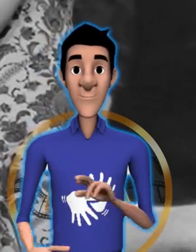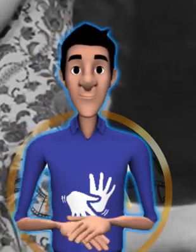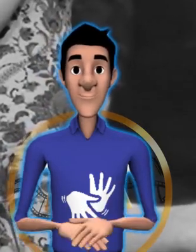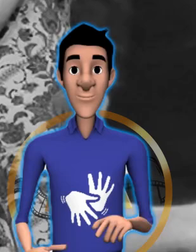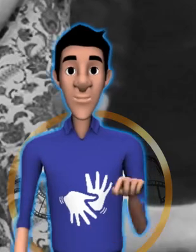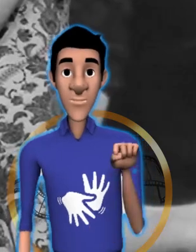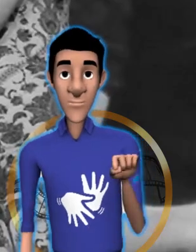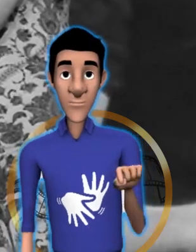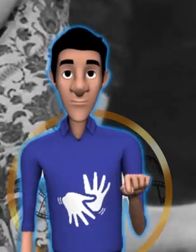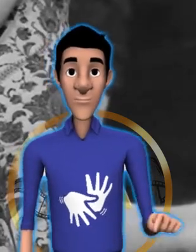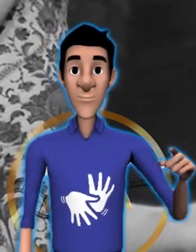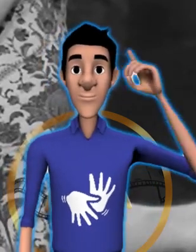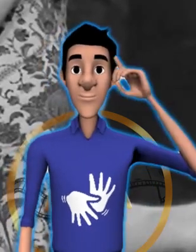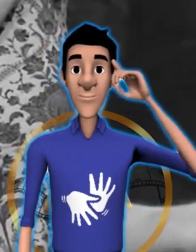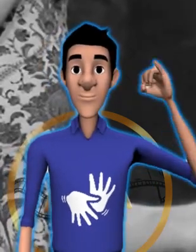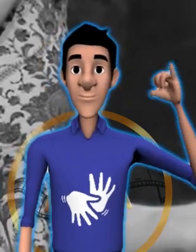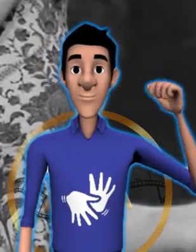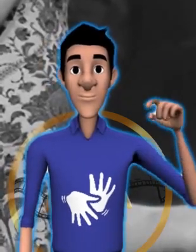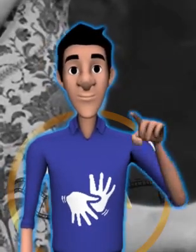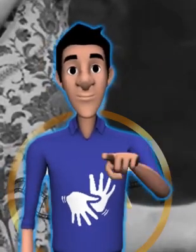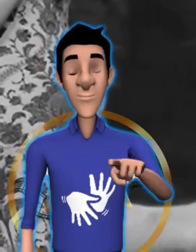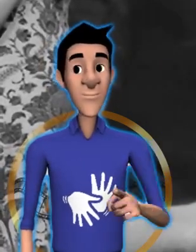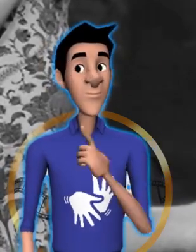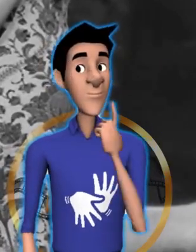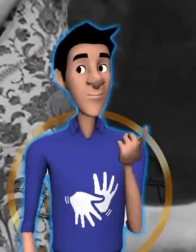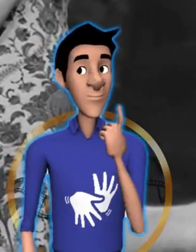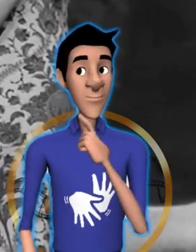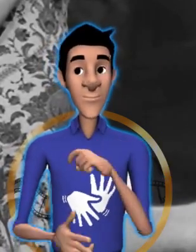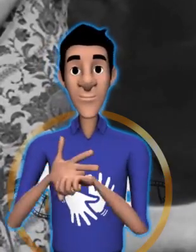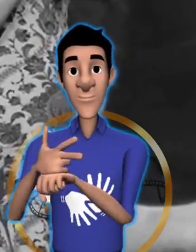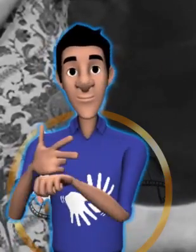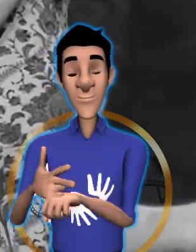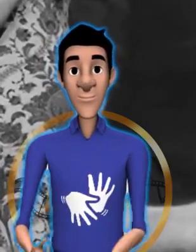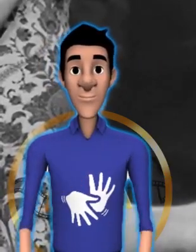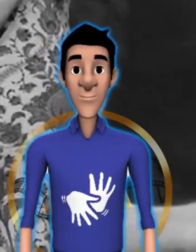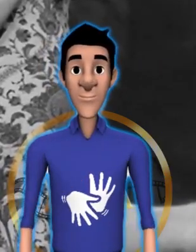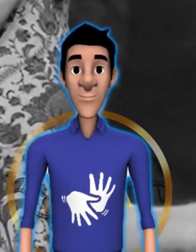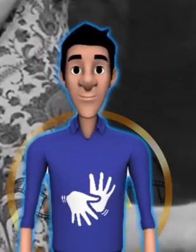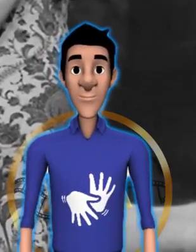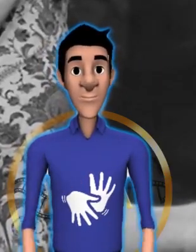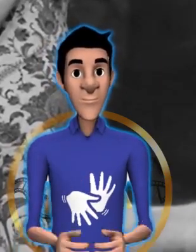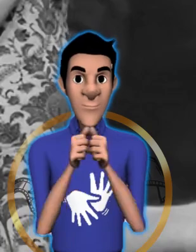nem anoto, já dou ordem para comprar. O livro chega, mostrei ontem, já comecei a ler hoje. Minha cabeça já fez assim, ó.